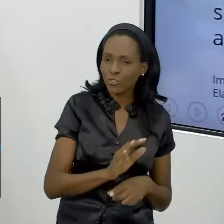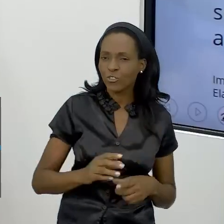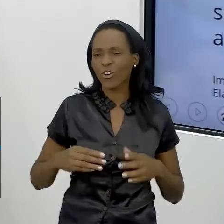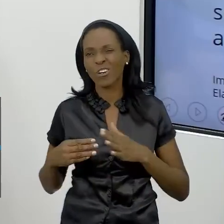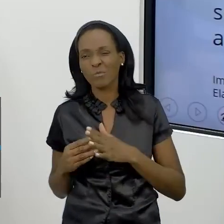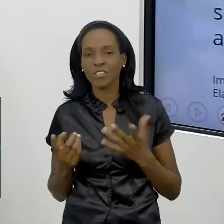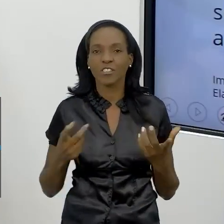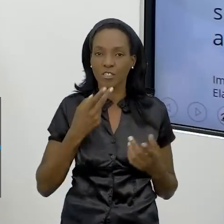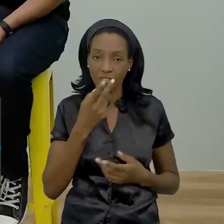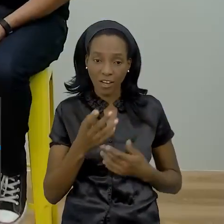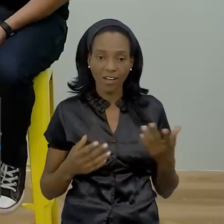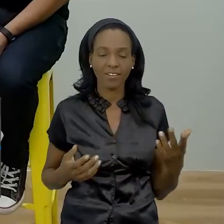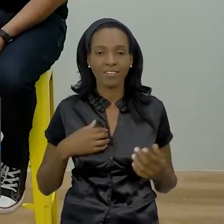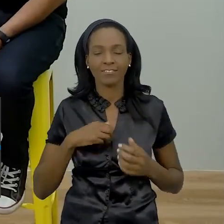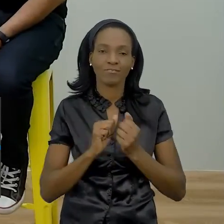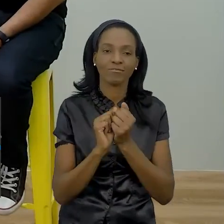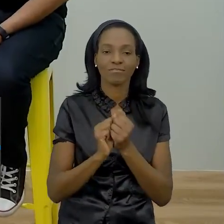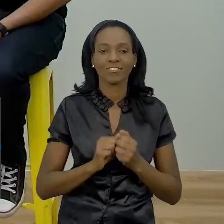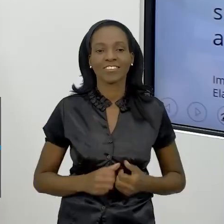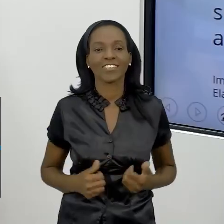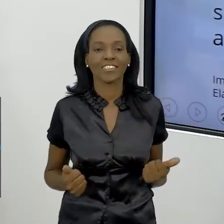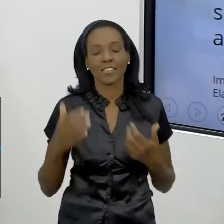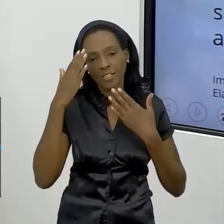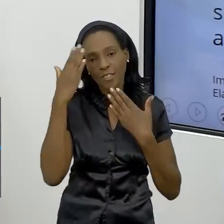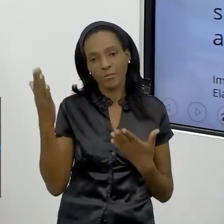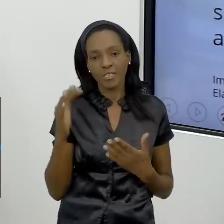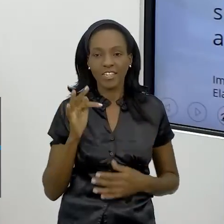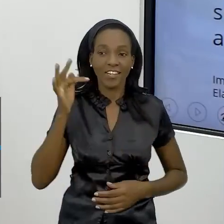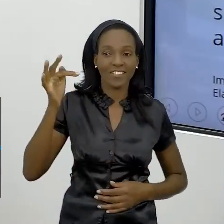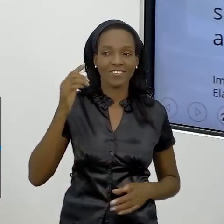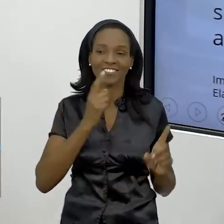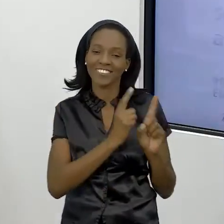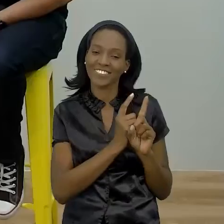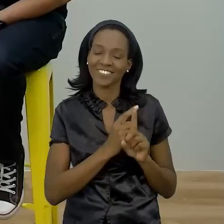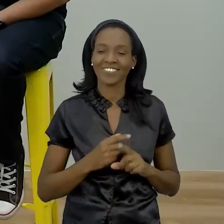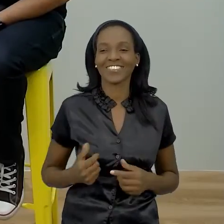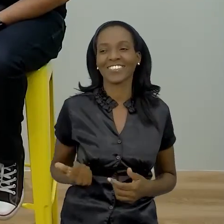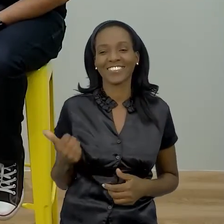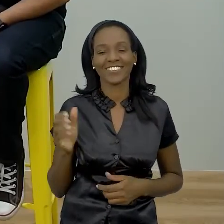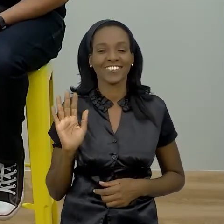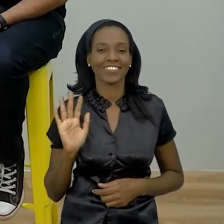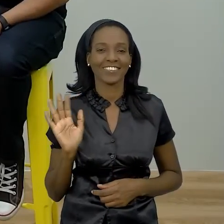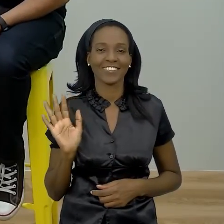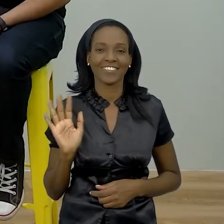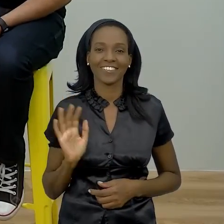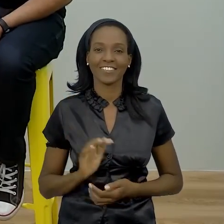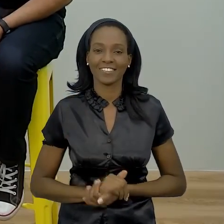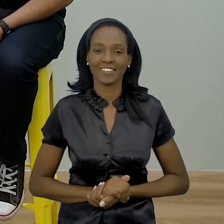Fabiana. Ela tá sempre aqui com vocês. É isso. Muito obrigada e até a próxima aula. Até, valeu. Tchau, tchau.